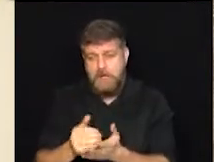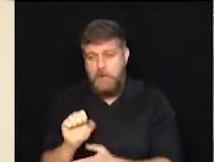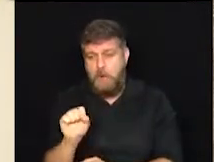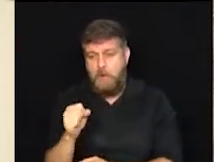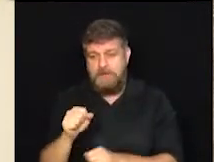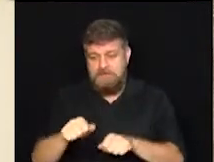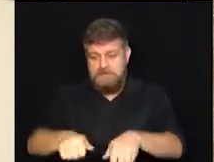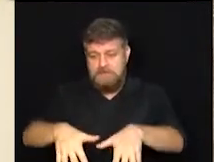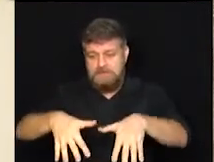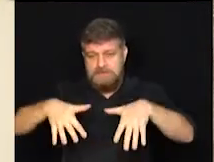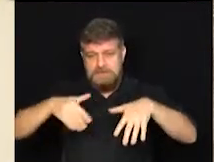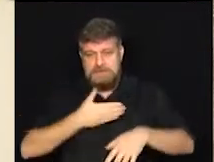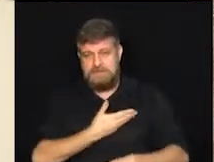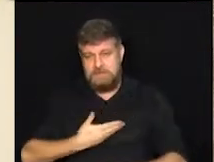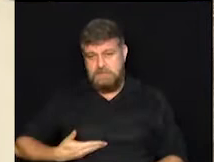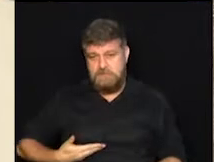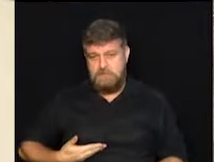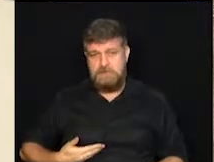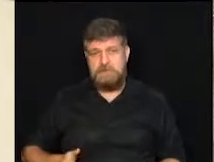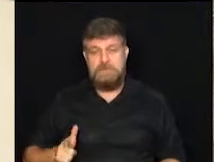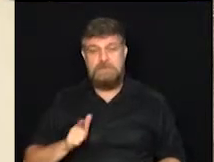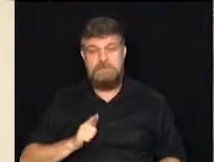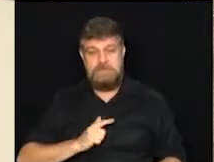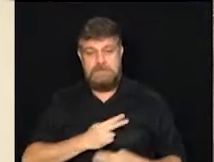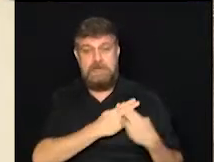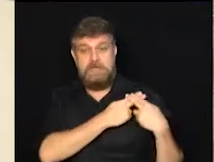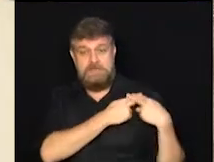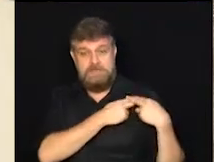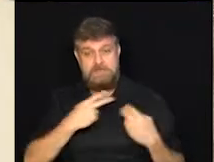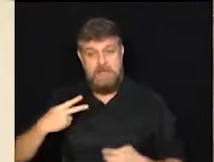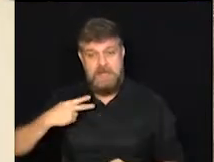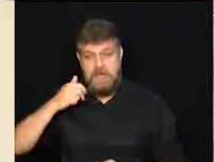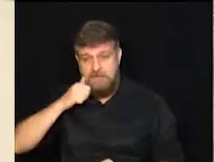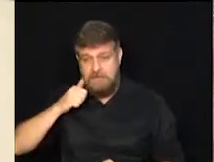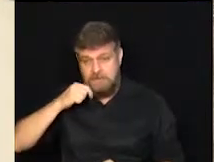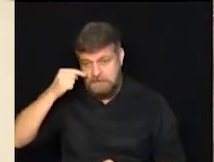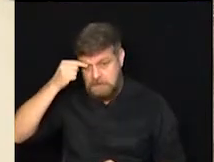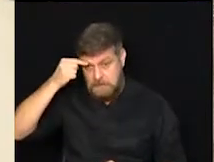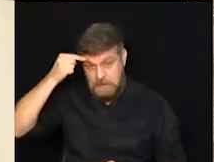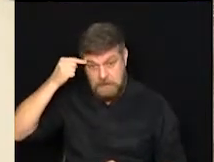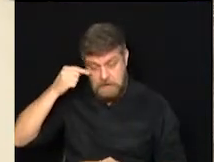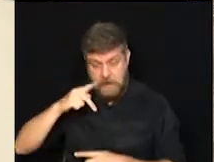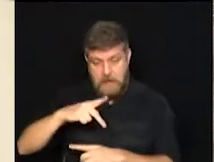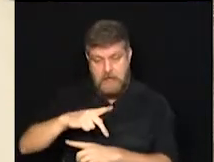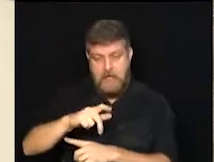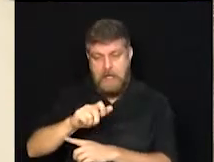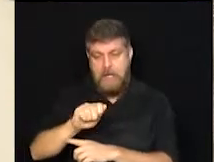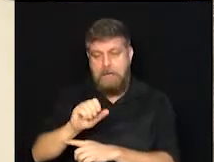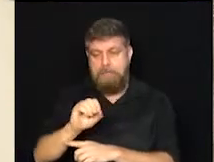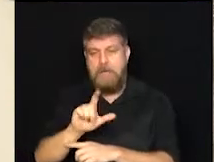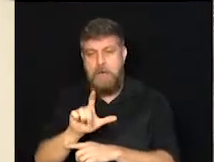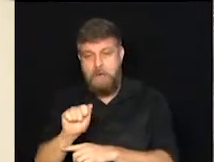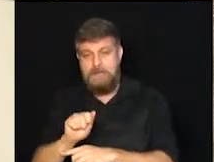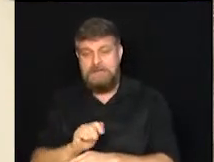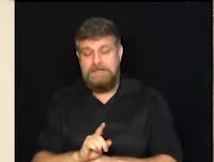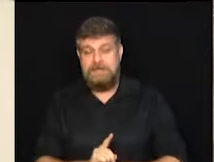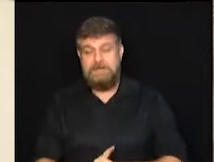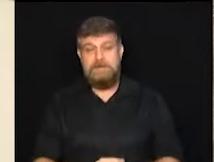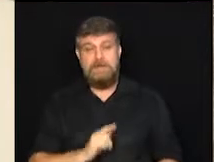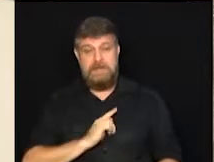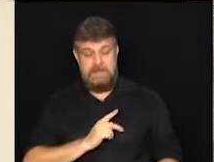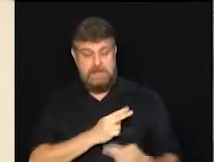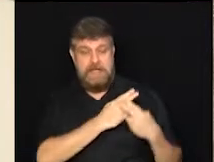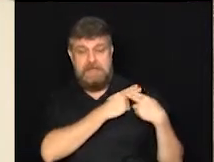audiência pública, que vai ter como vereadora responsável Paola Miguel. Paola é presidente da Comissão de Defesa dos Direitos Humanos